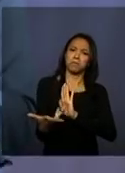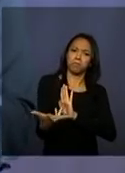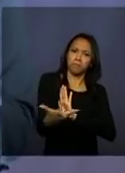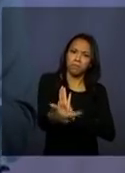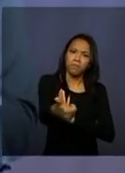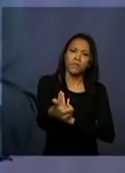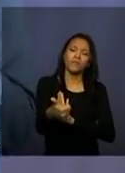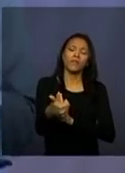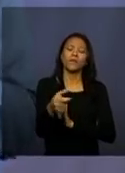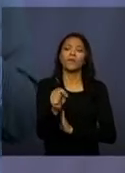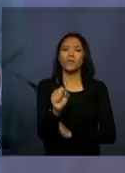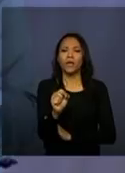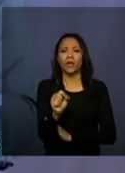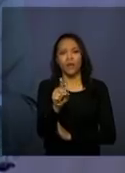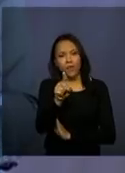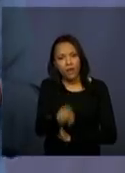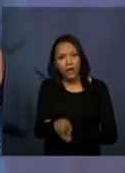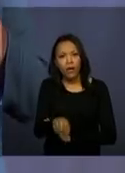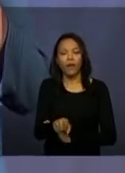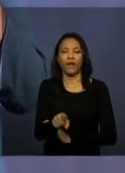uma forma